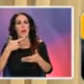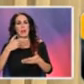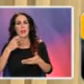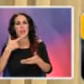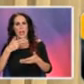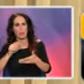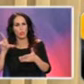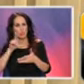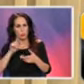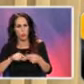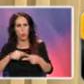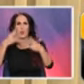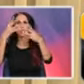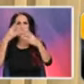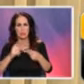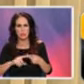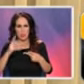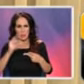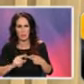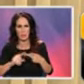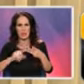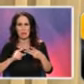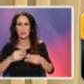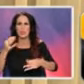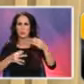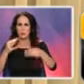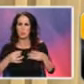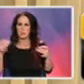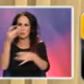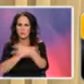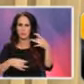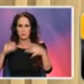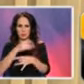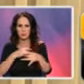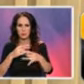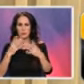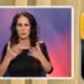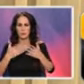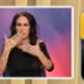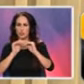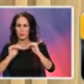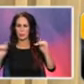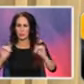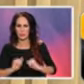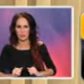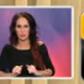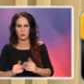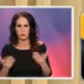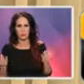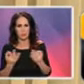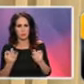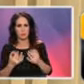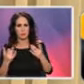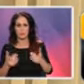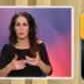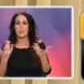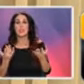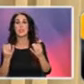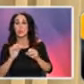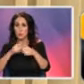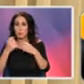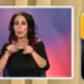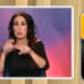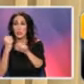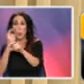do Tratado Orçamental e do Mecanismo Europeu de Estabilidade, enquanto os demais